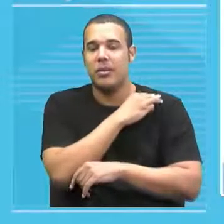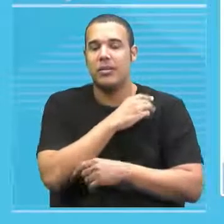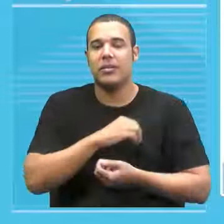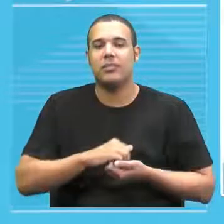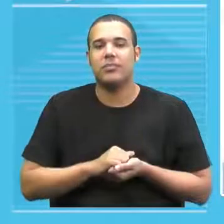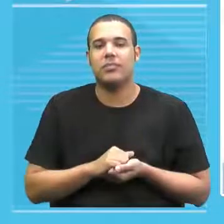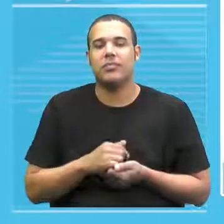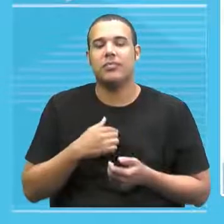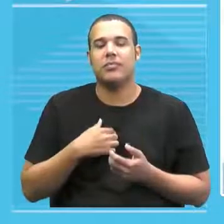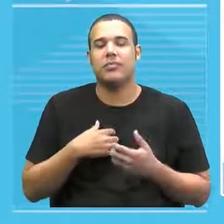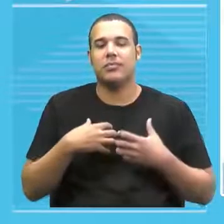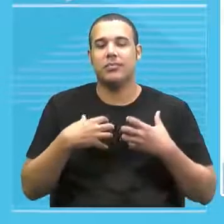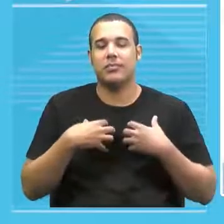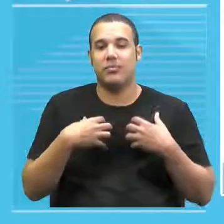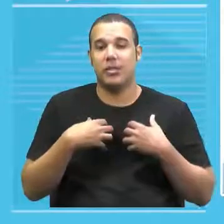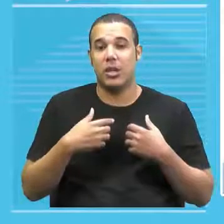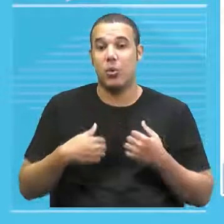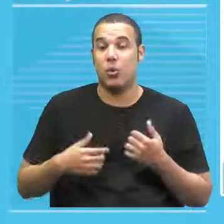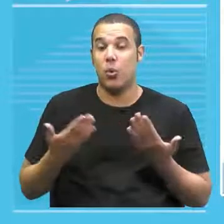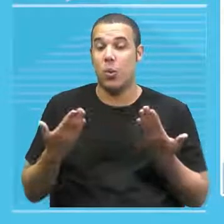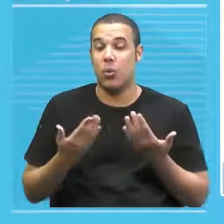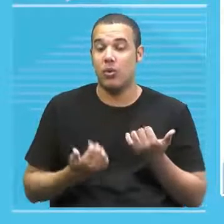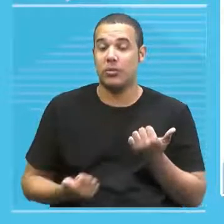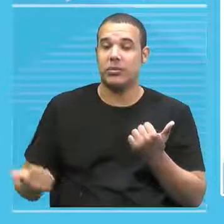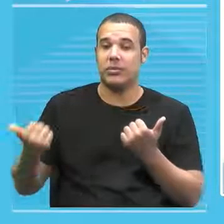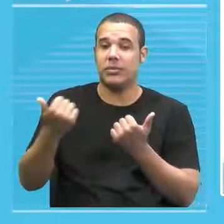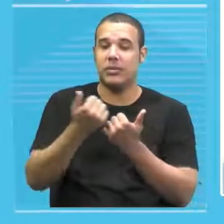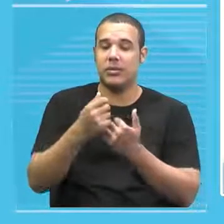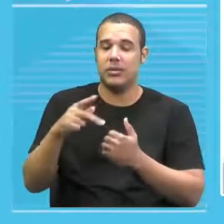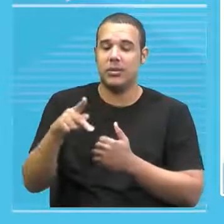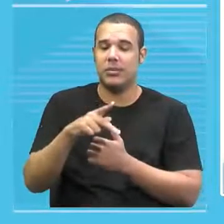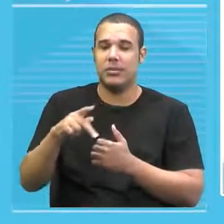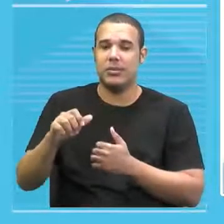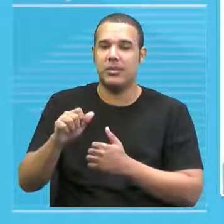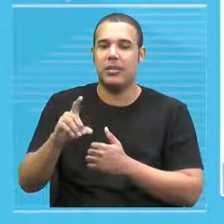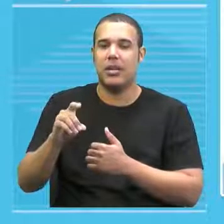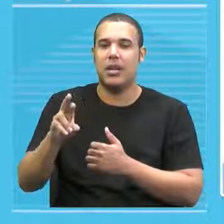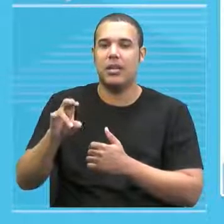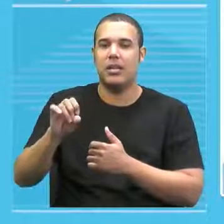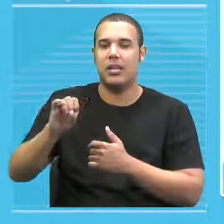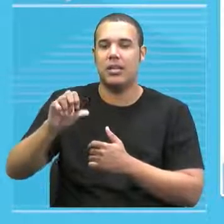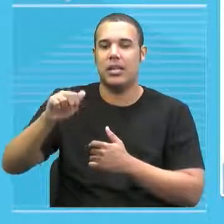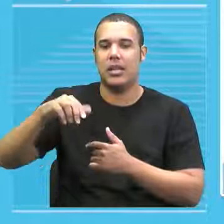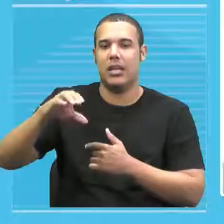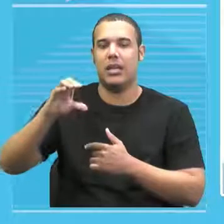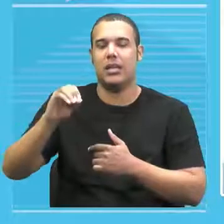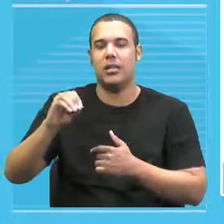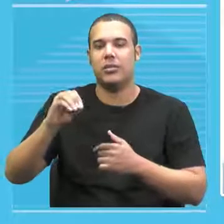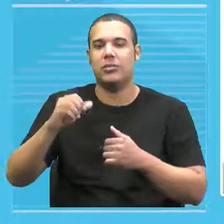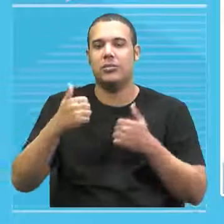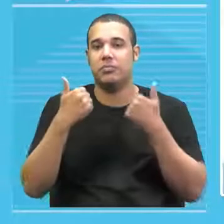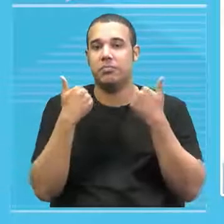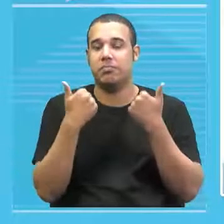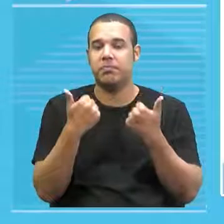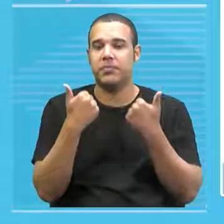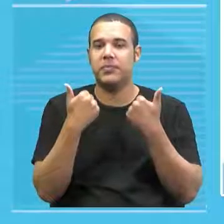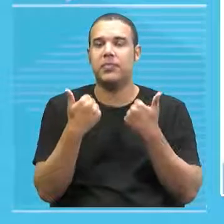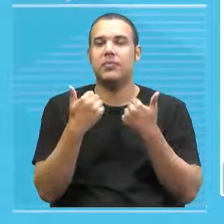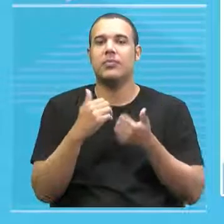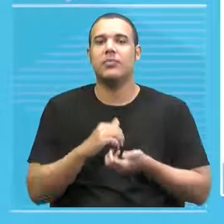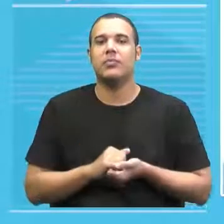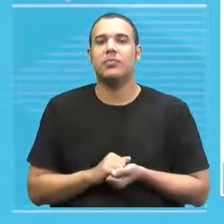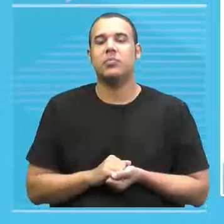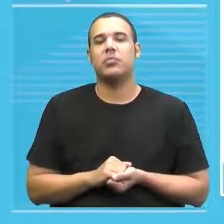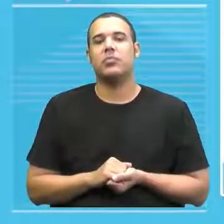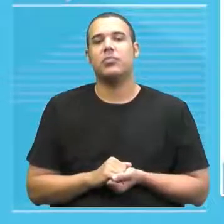extraordinariamente substituindo o professor Adriano Ramalho bacana minha gente tudo bem